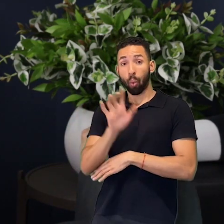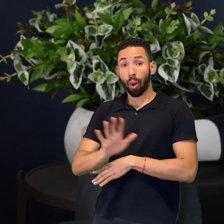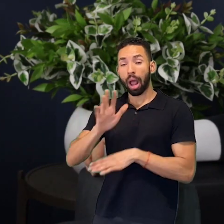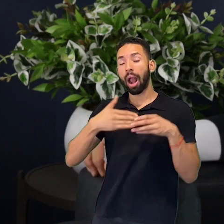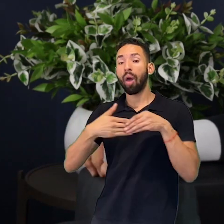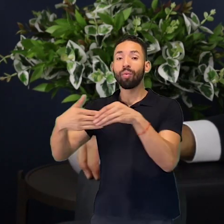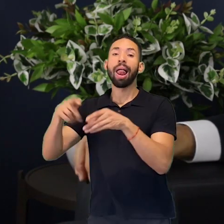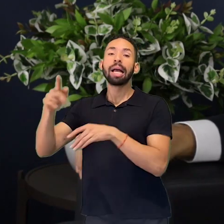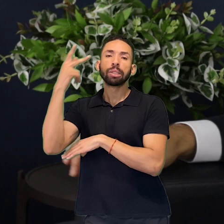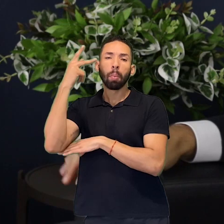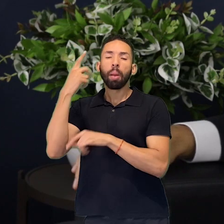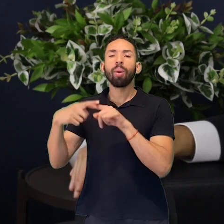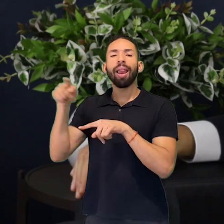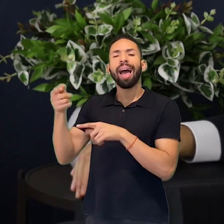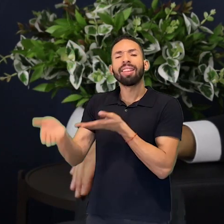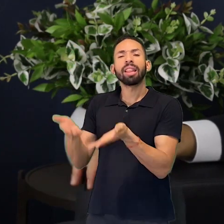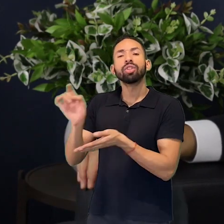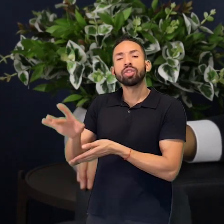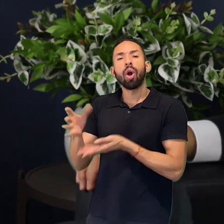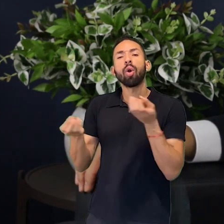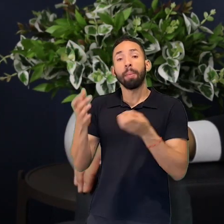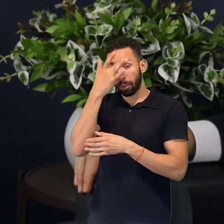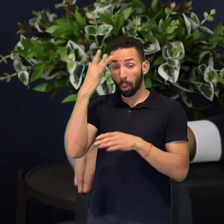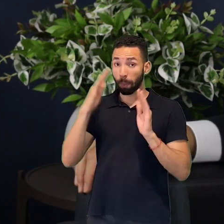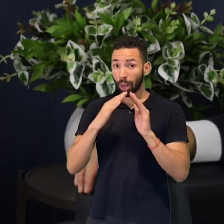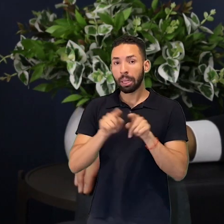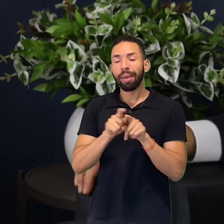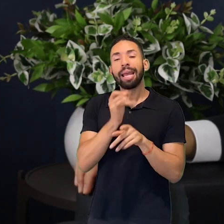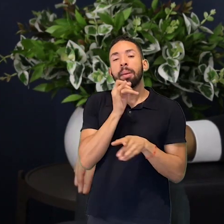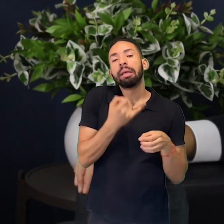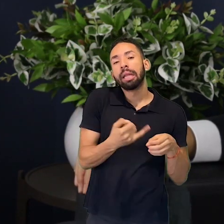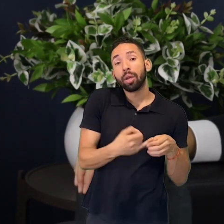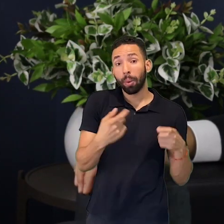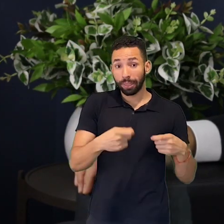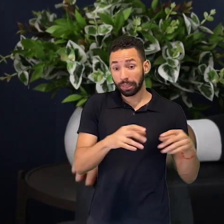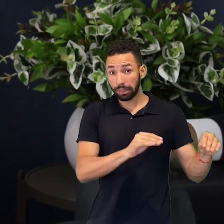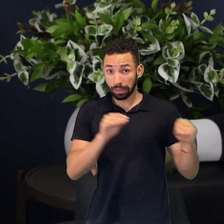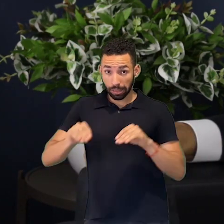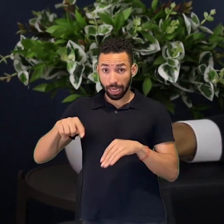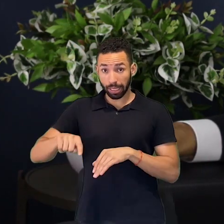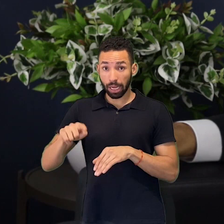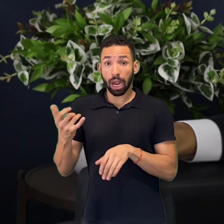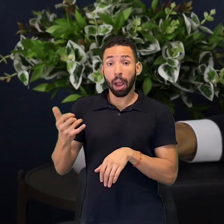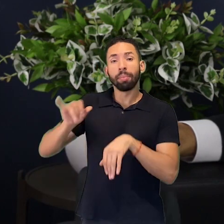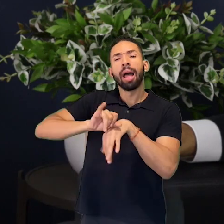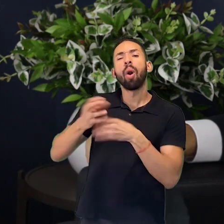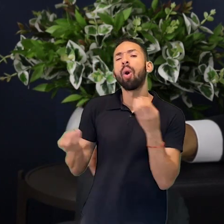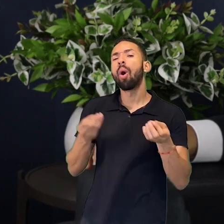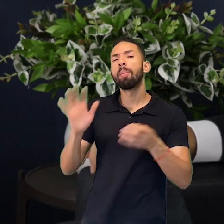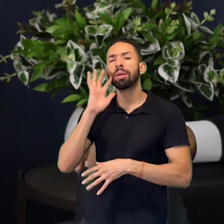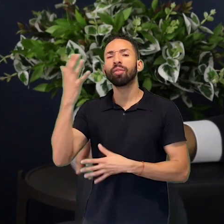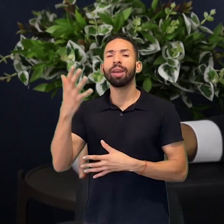Goiás para São Paulo, porque só em São Paulo tem aquele tratamento, ou algum assistido que mora no interior do estado, né, e precisa vir para a capital